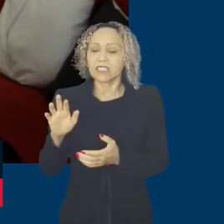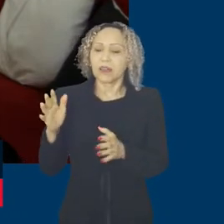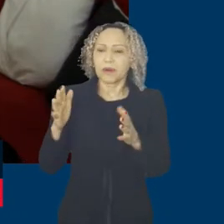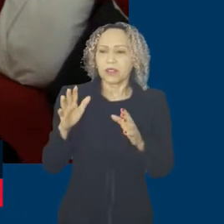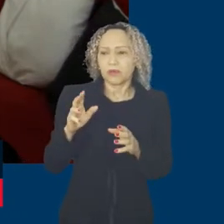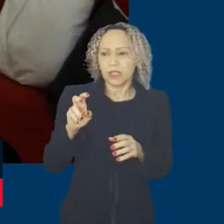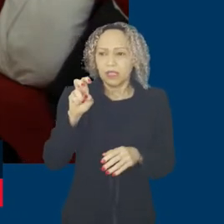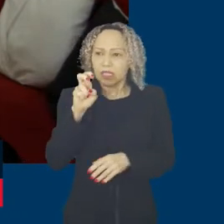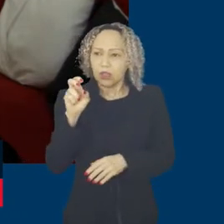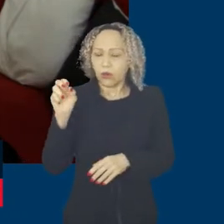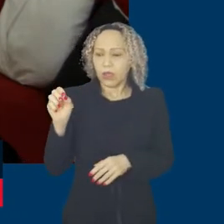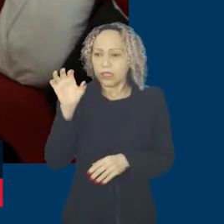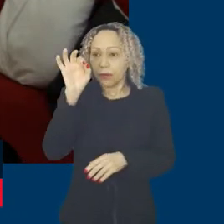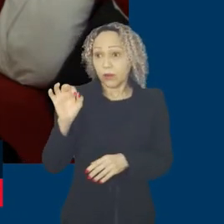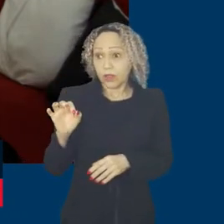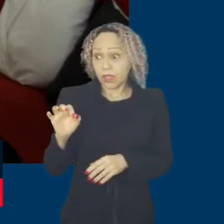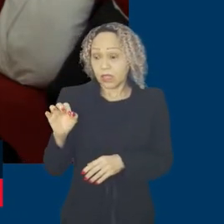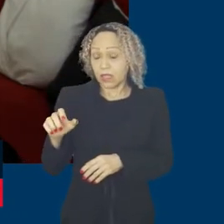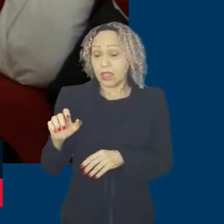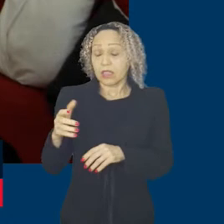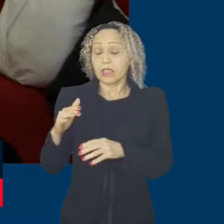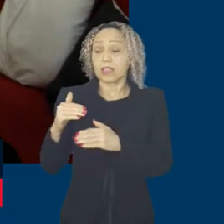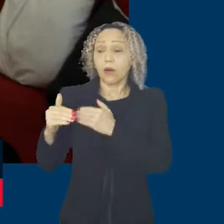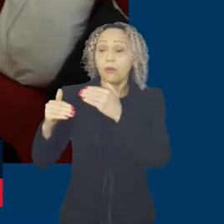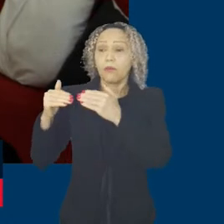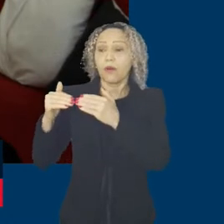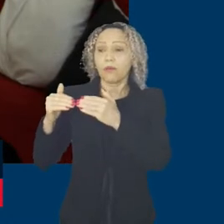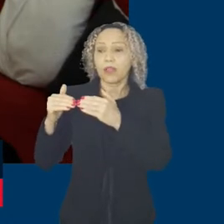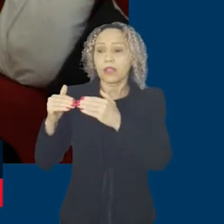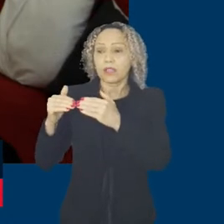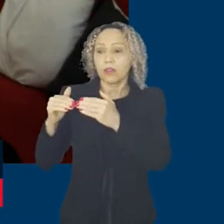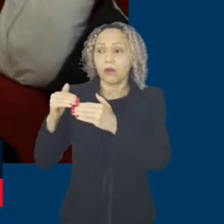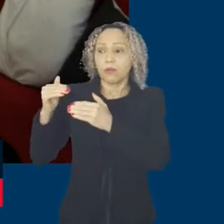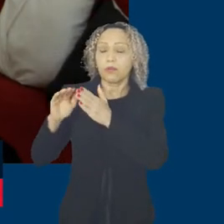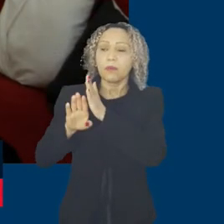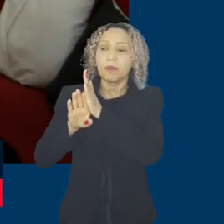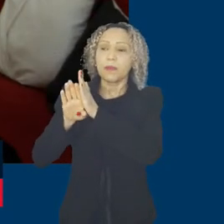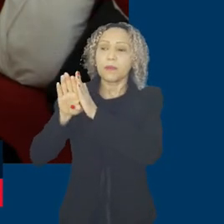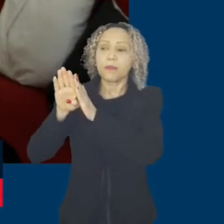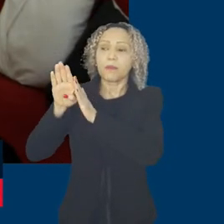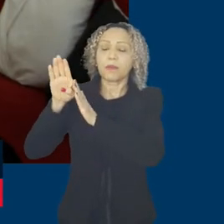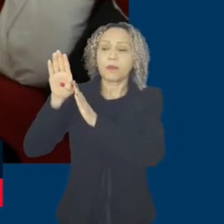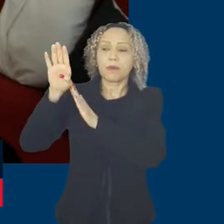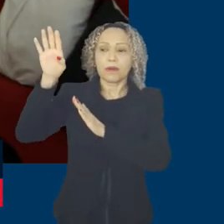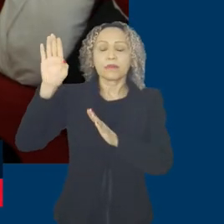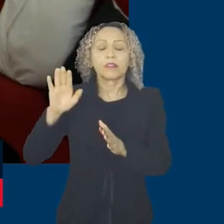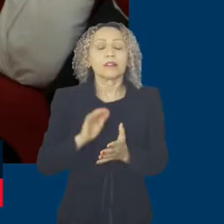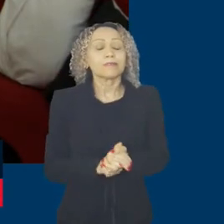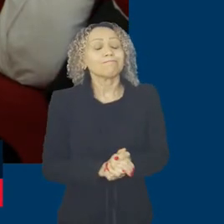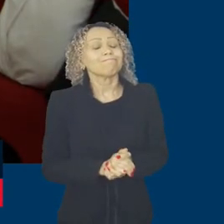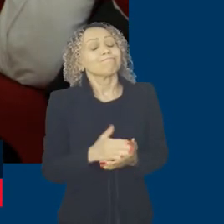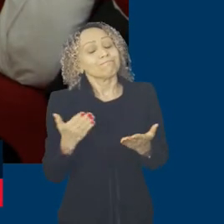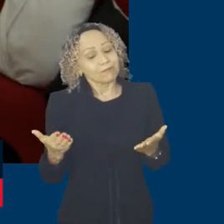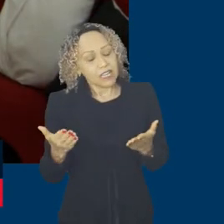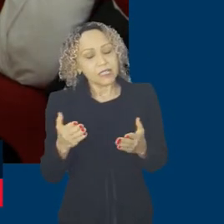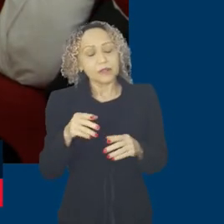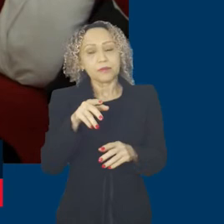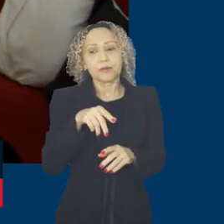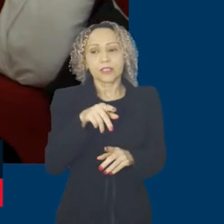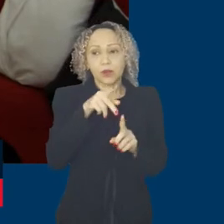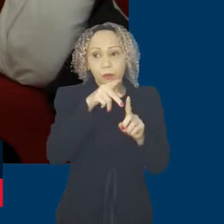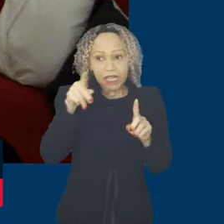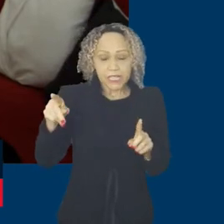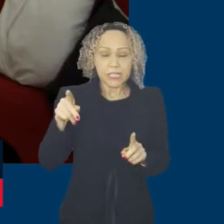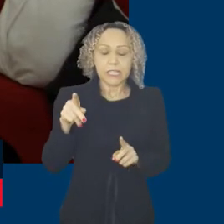e esse aumento foi progressivo. Aí fica fácil entender por que o senhor Campos Neto tem tanta dificuldade em baixar os juros, né?